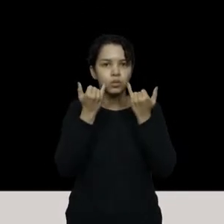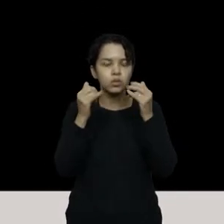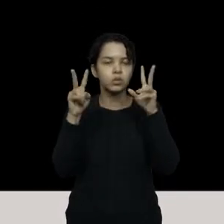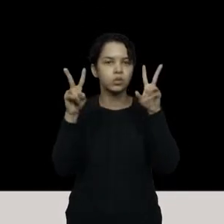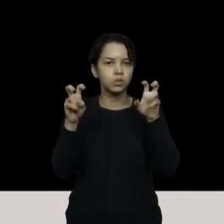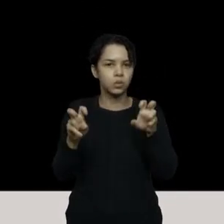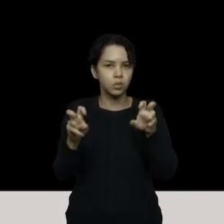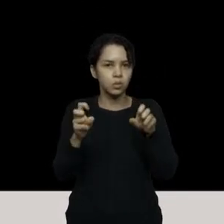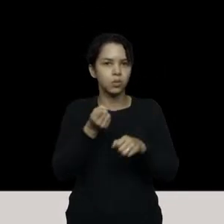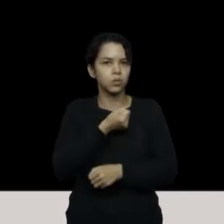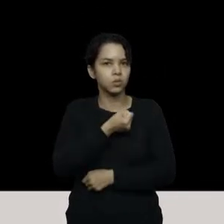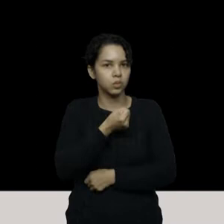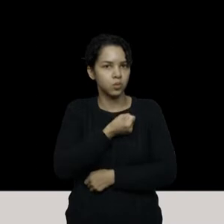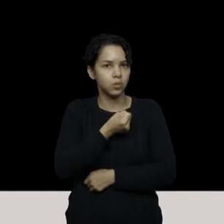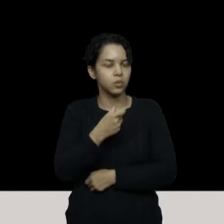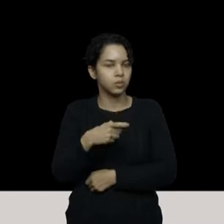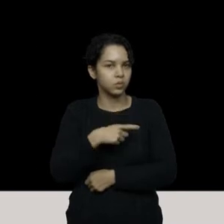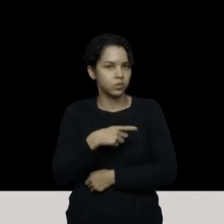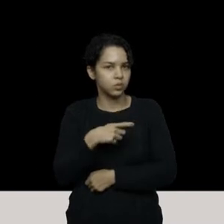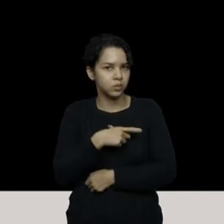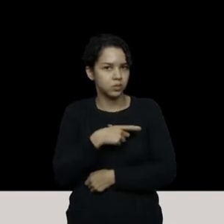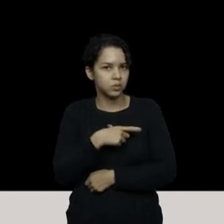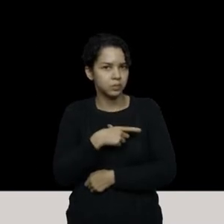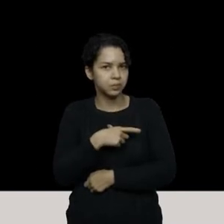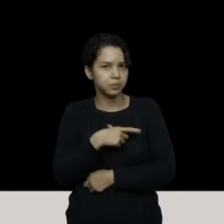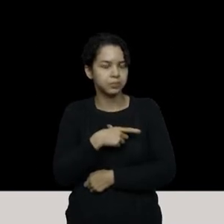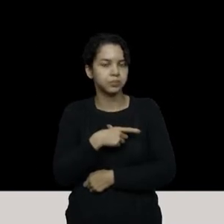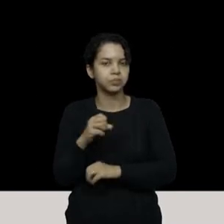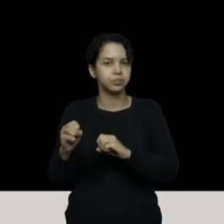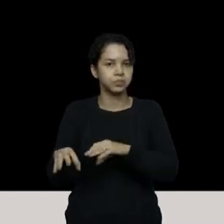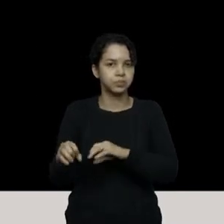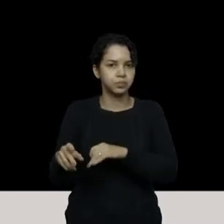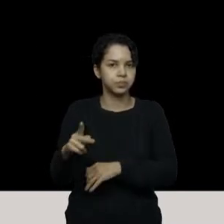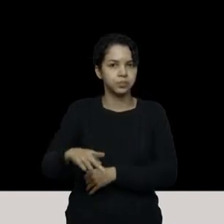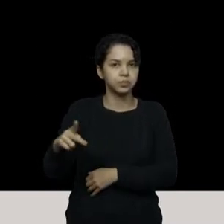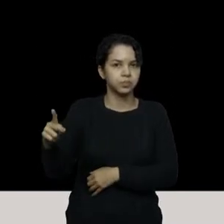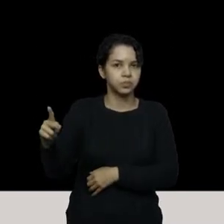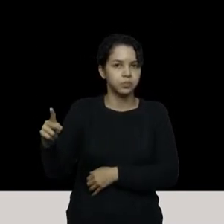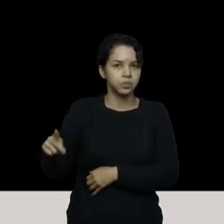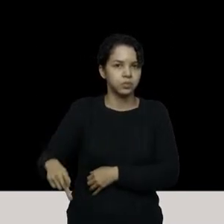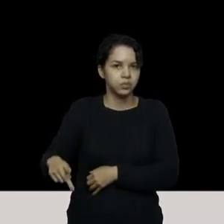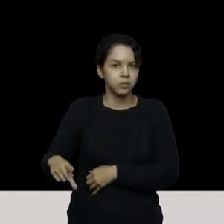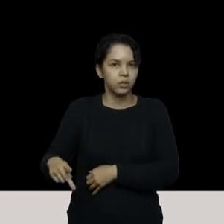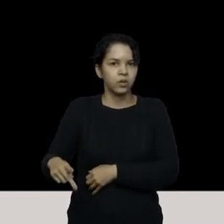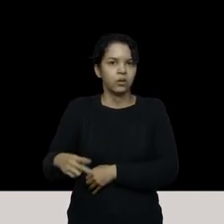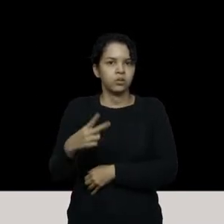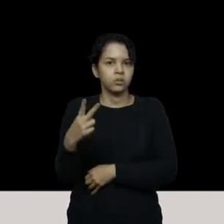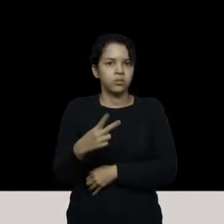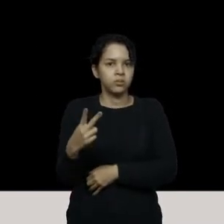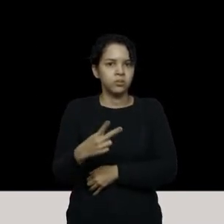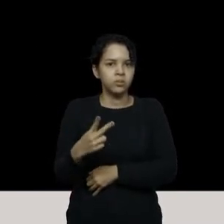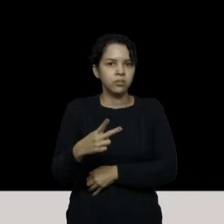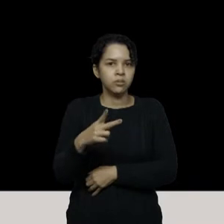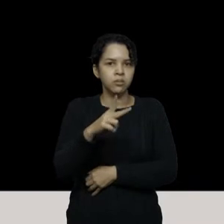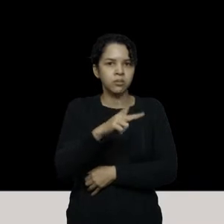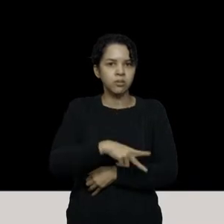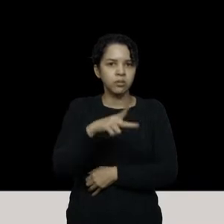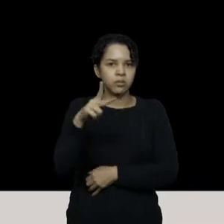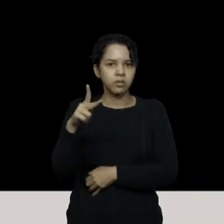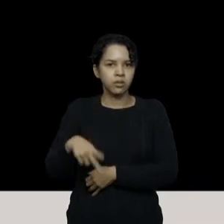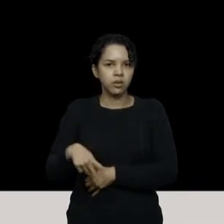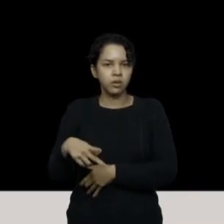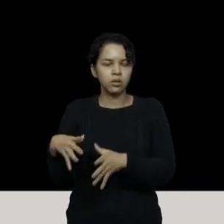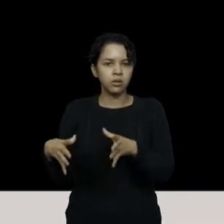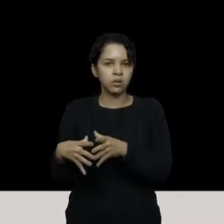número existente de docentes denominados segundo professor de